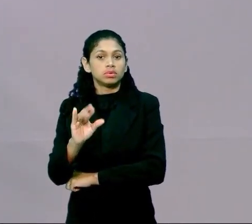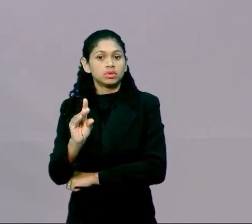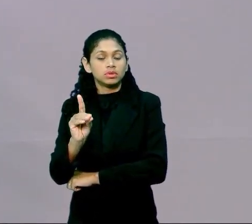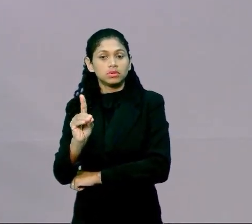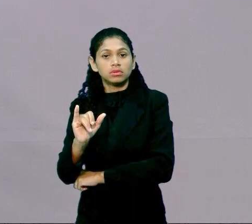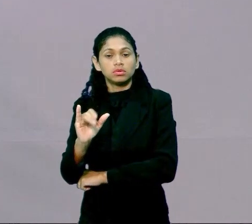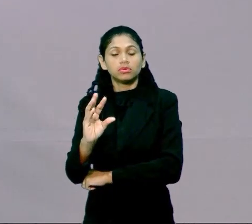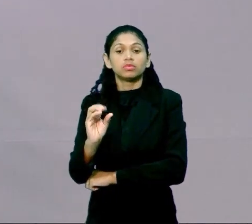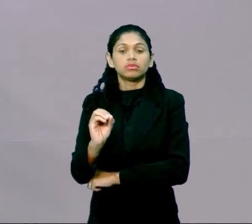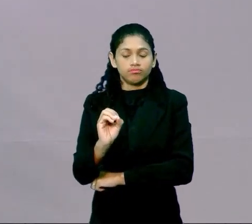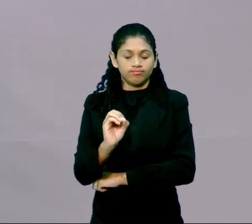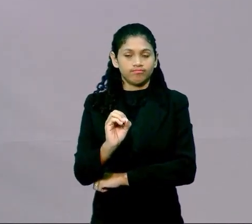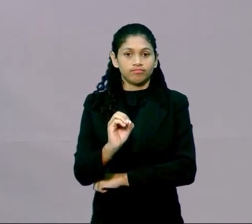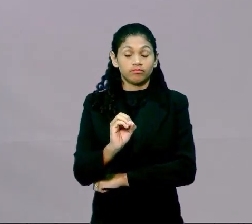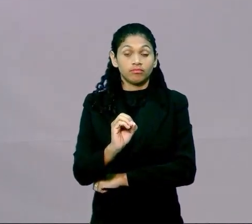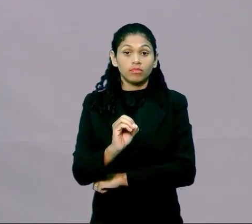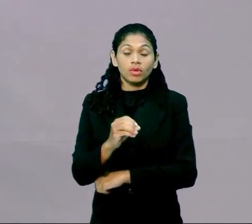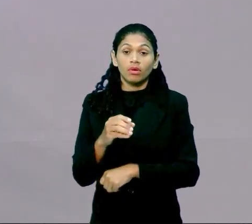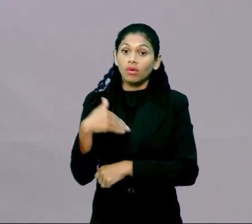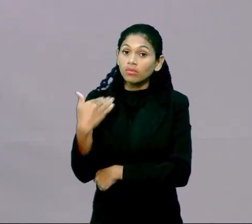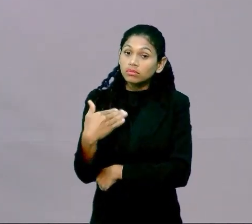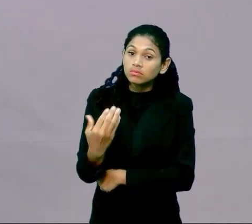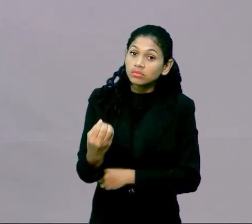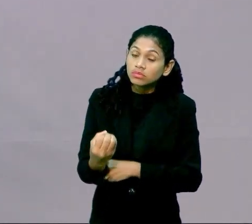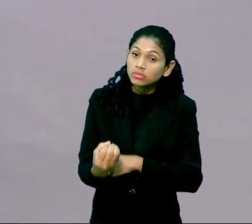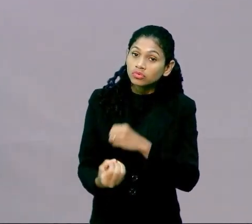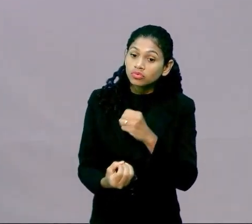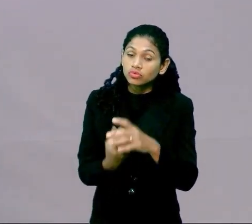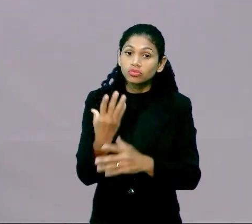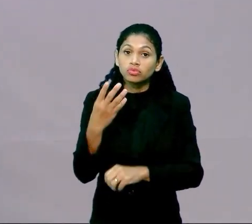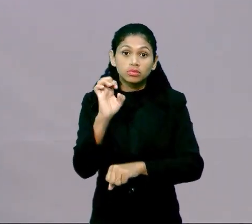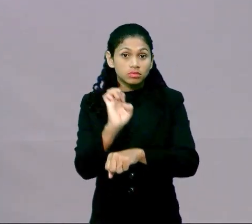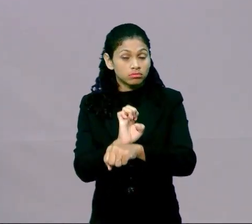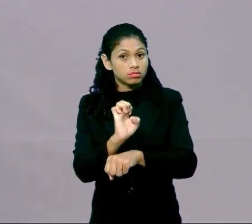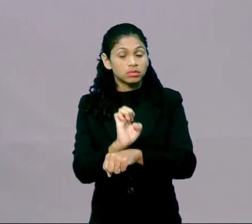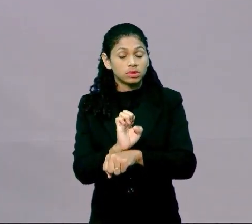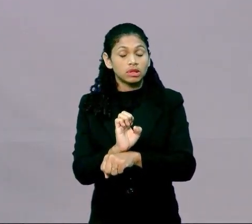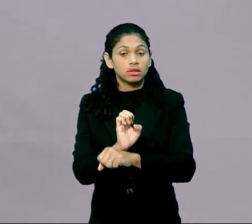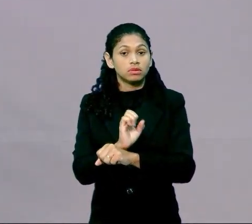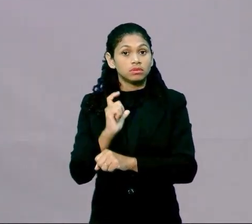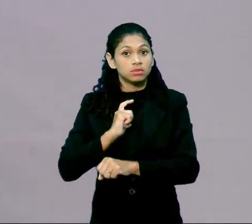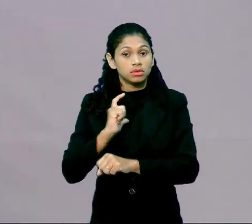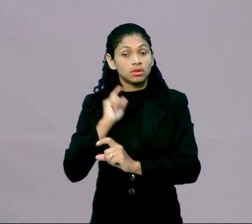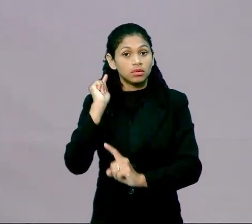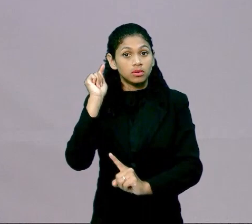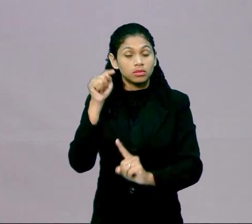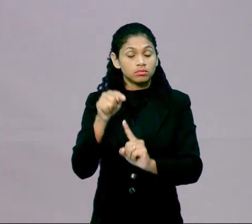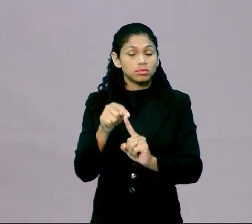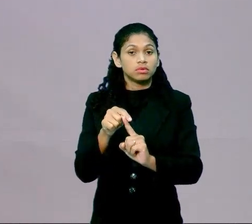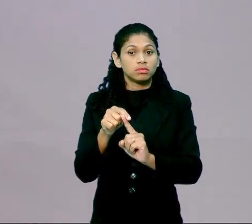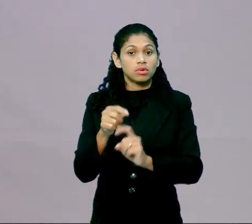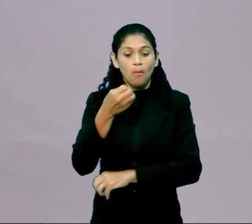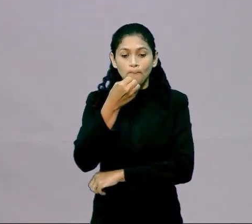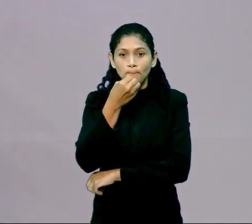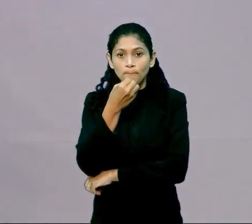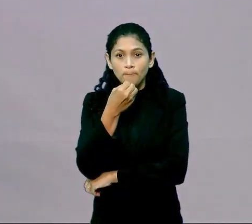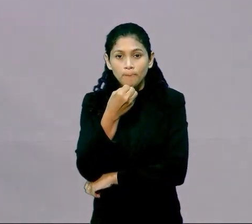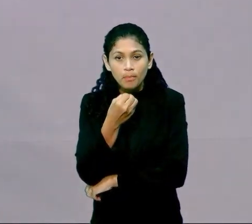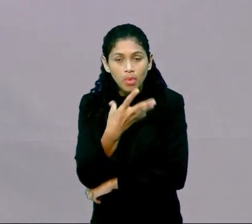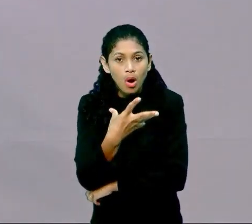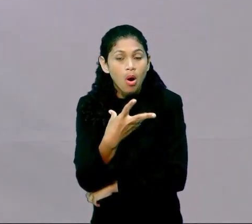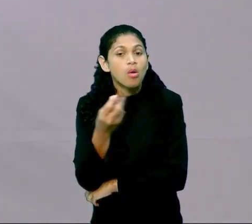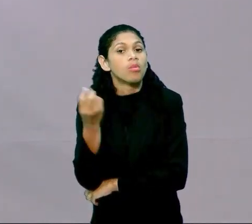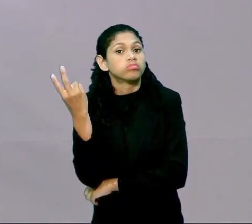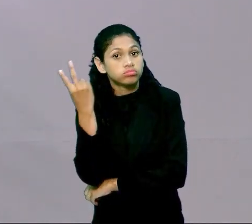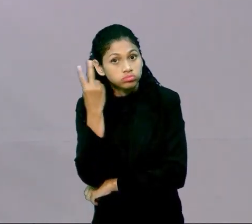uma finalidade primordial, que é a garantia do bem comum. Isso nós conseguimos identificar, inclusive,